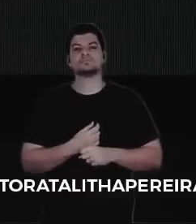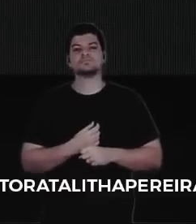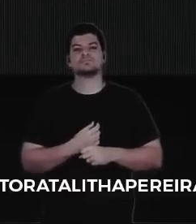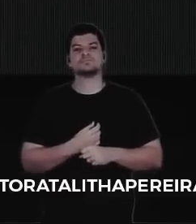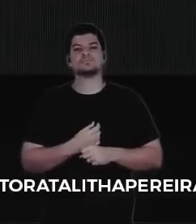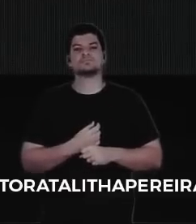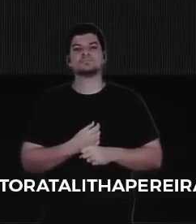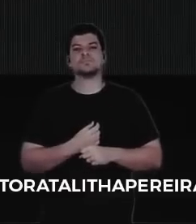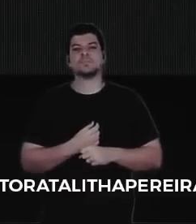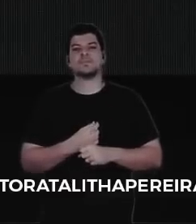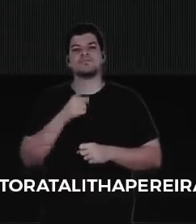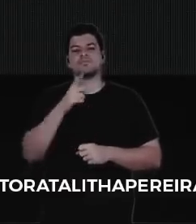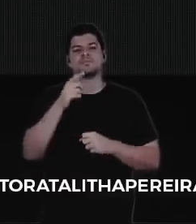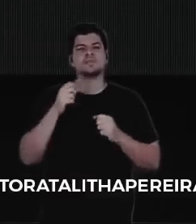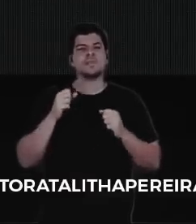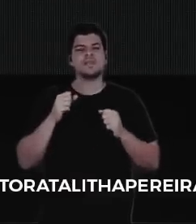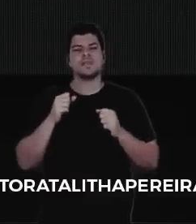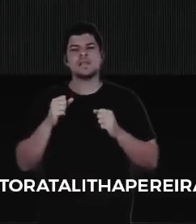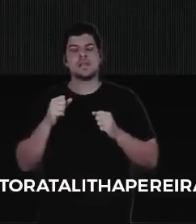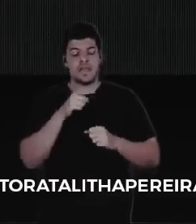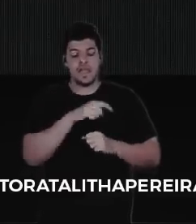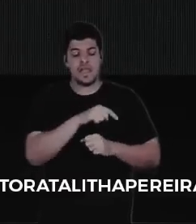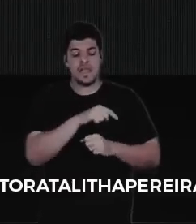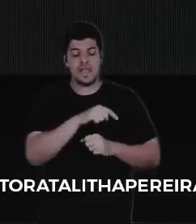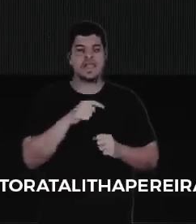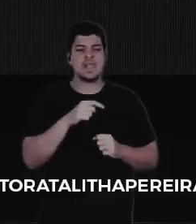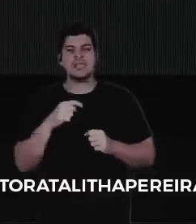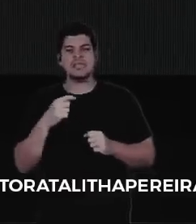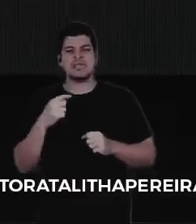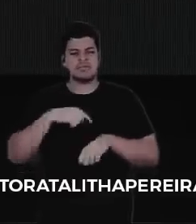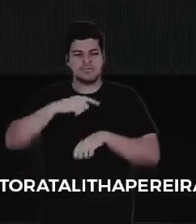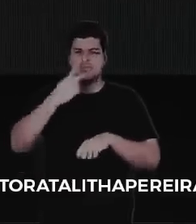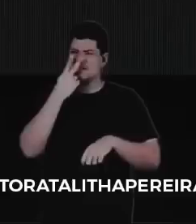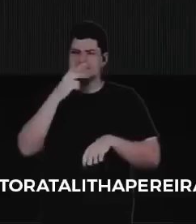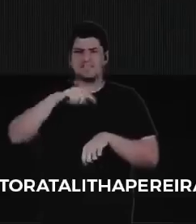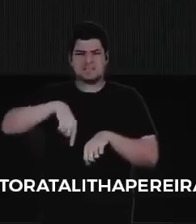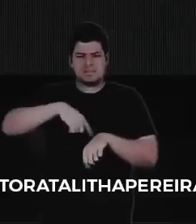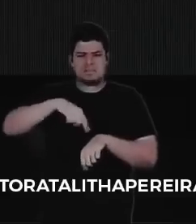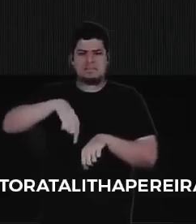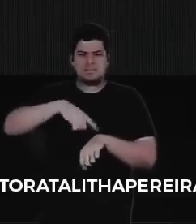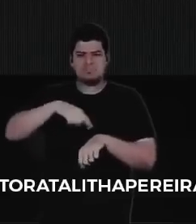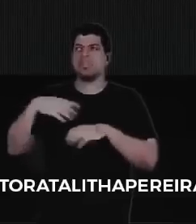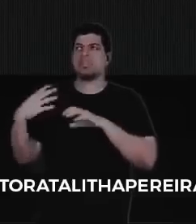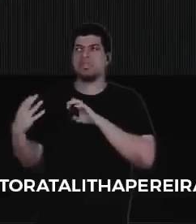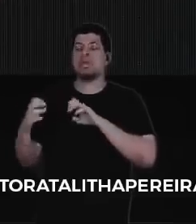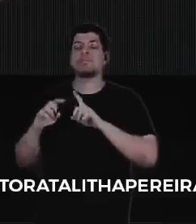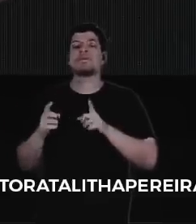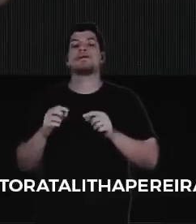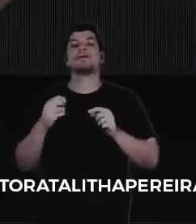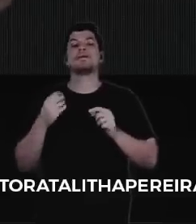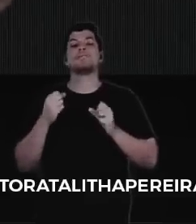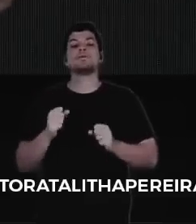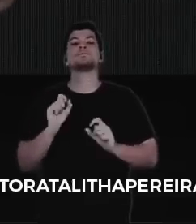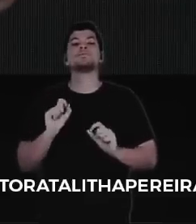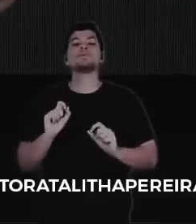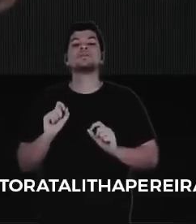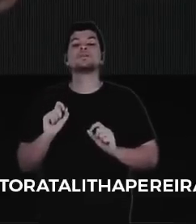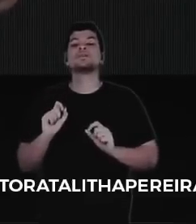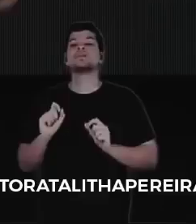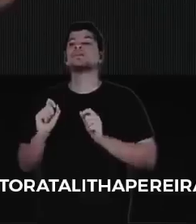reclamando. Eles tinham que ter ganho tempo adorando,